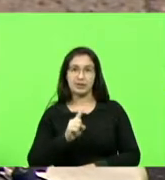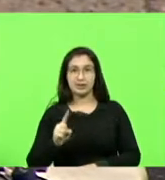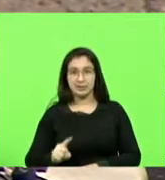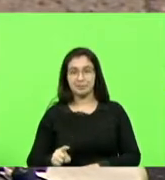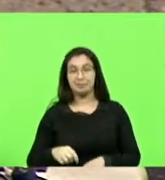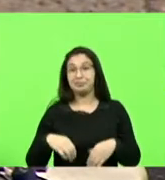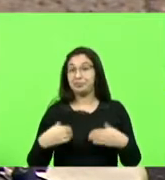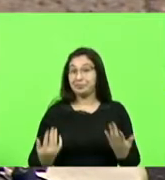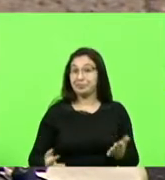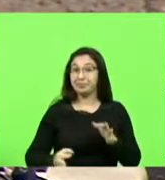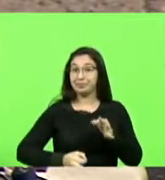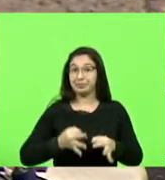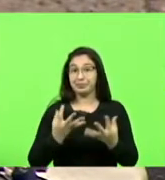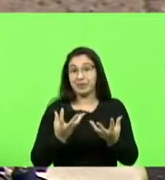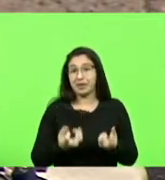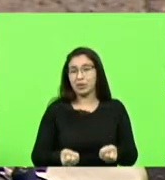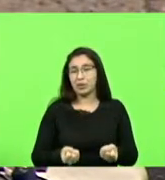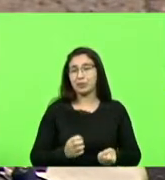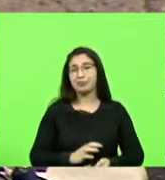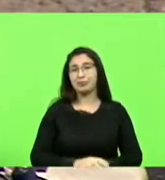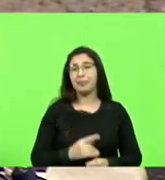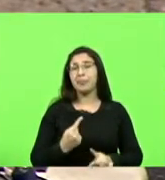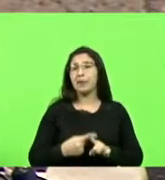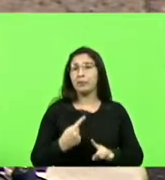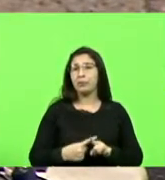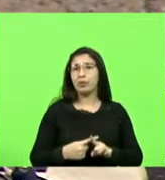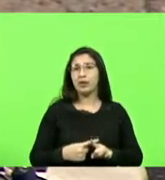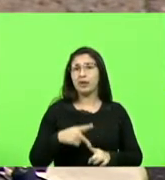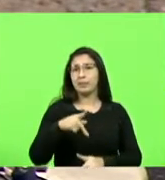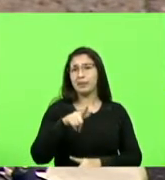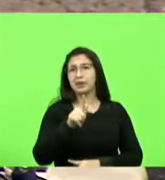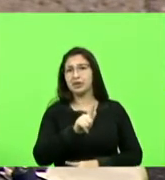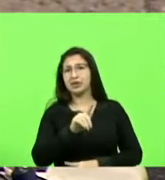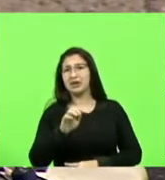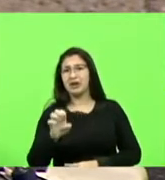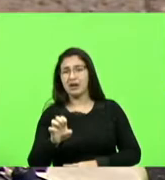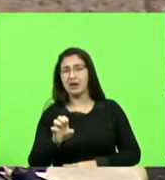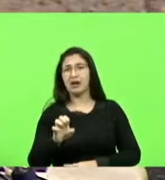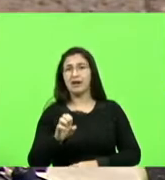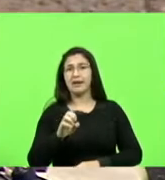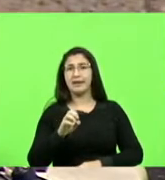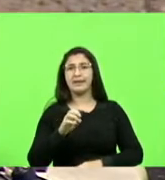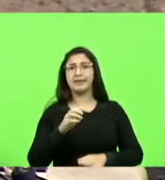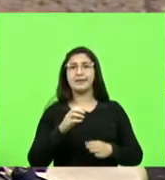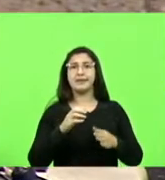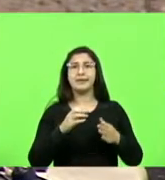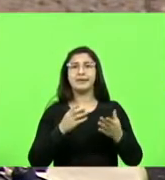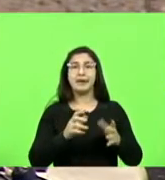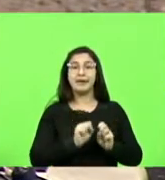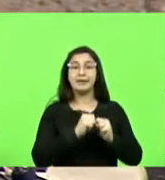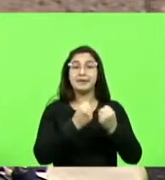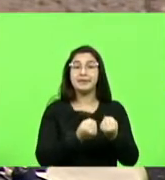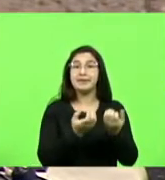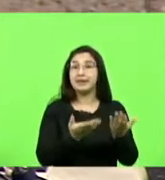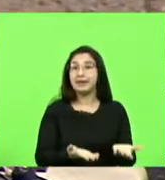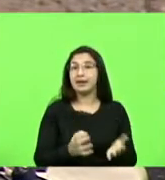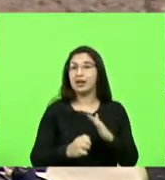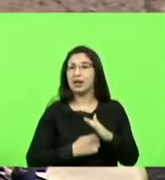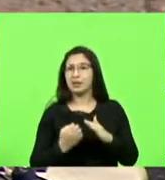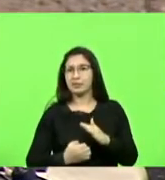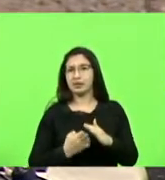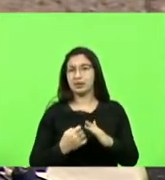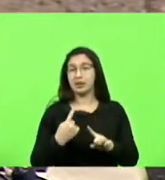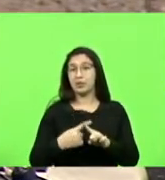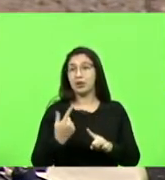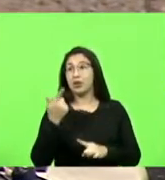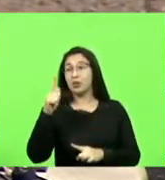aceitou. Por que que a Procuradoria do Estado interviu pela empresa, sendo que a outra empresa